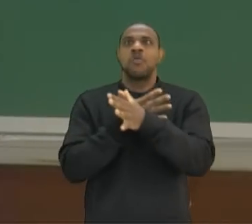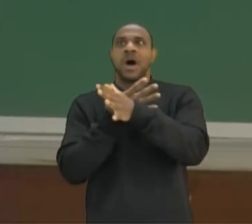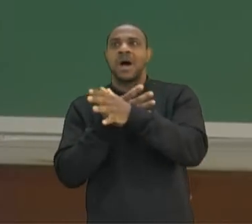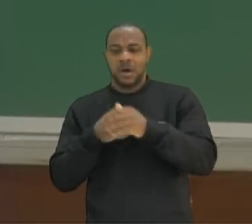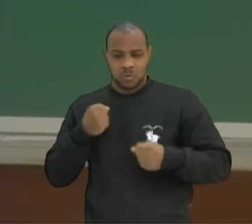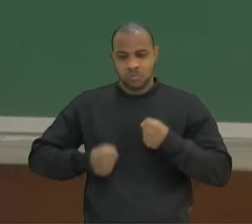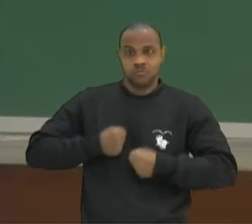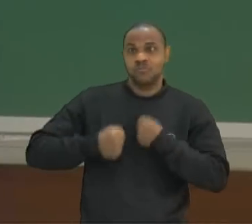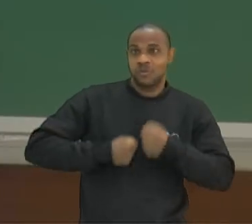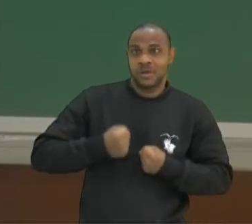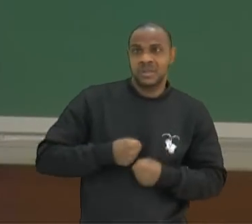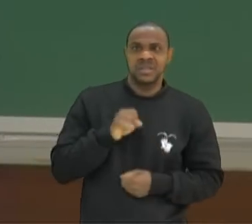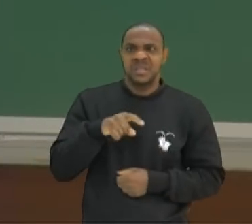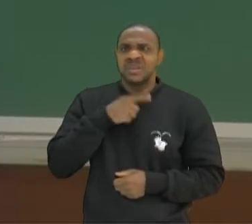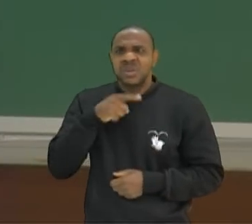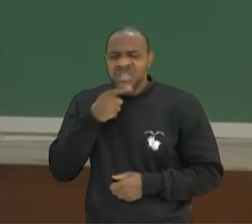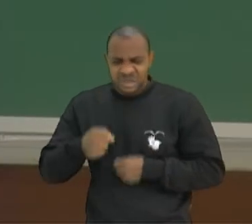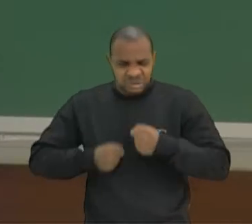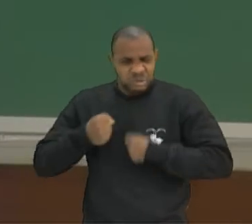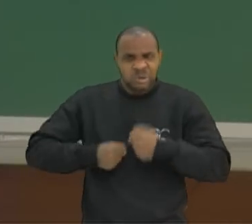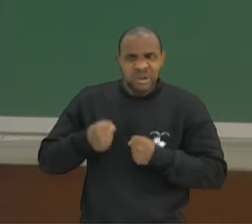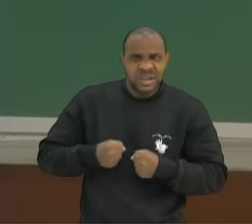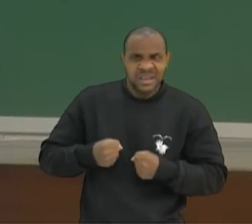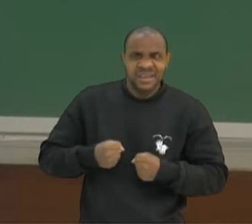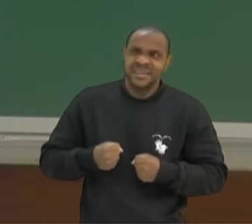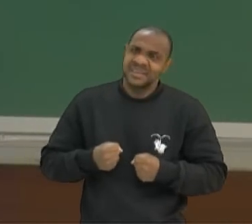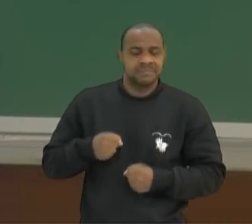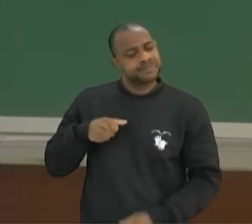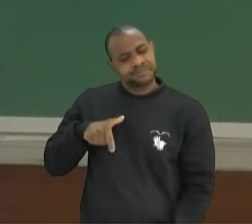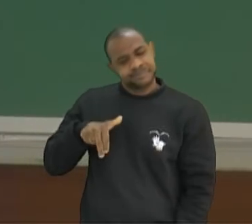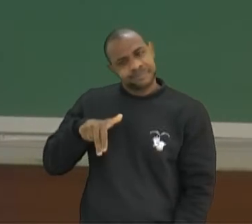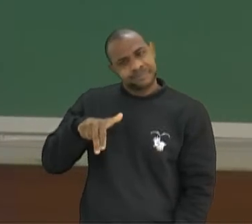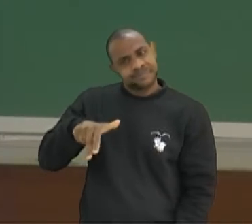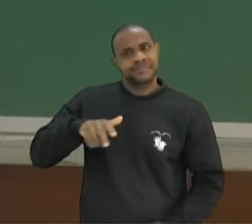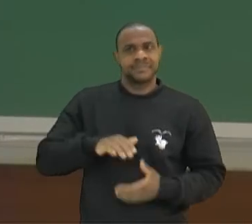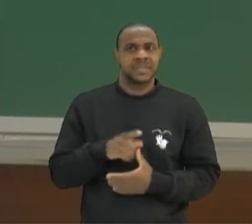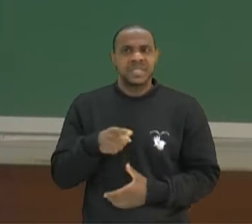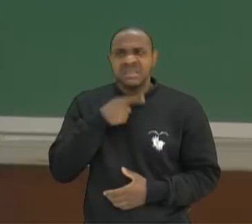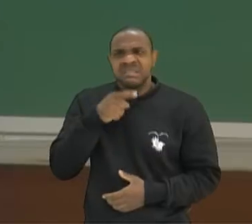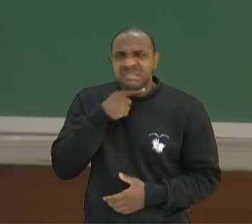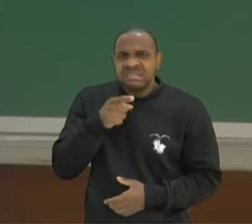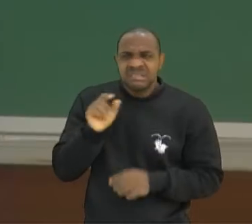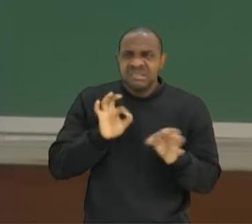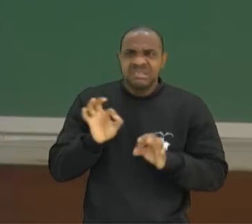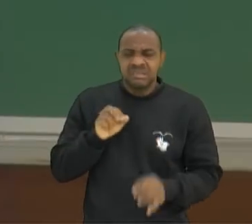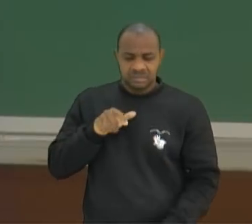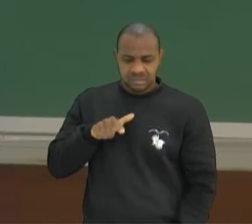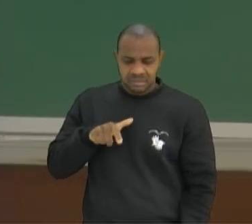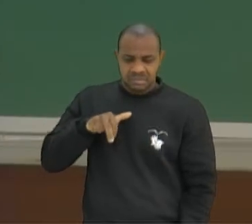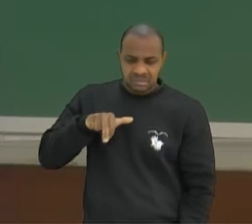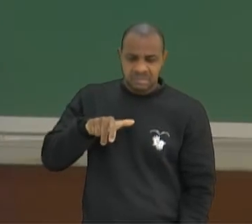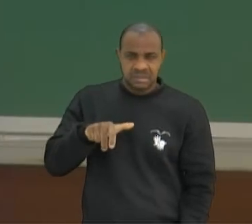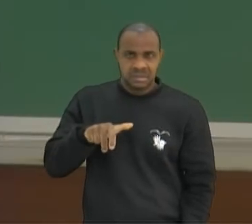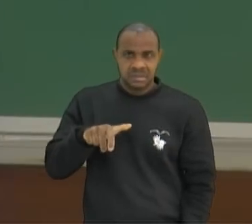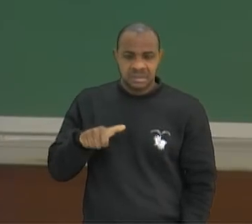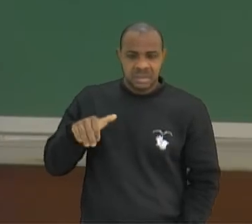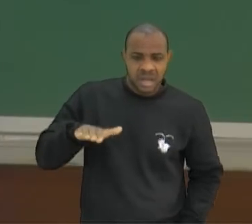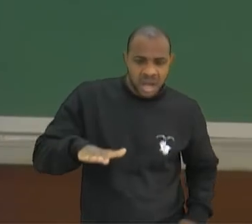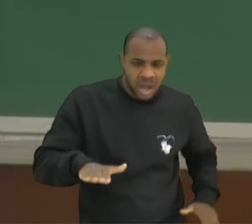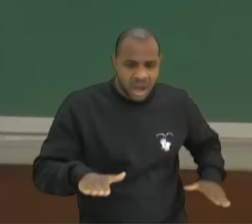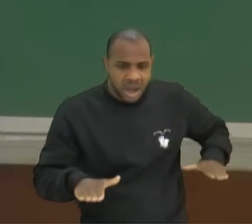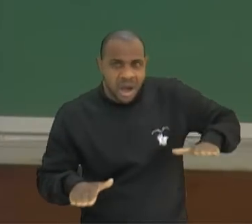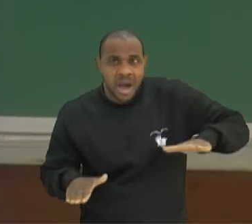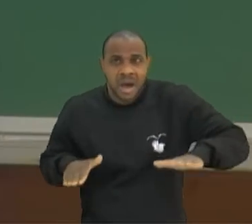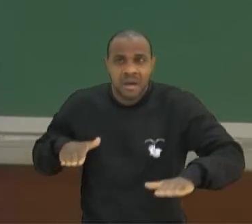corra. Se você não consegue correr, então ande. Se você não consegue andar, então